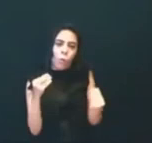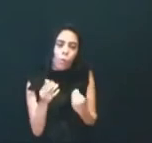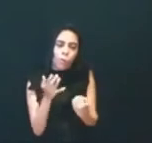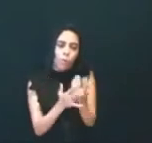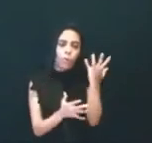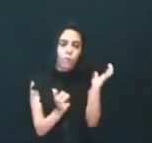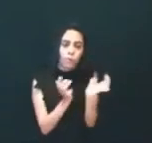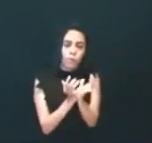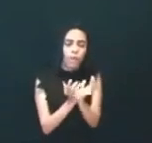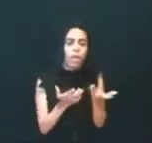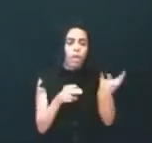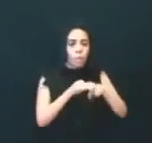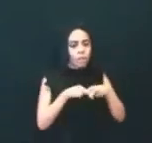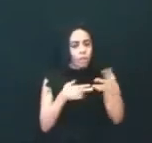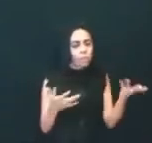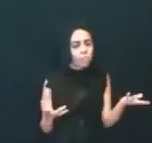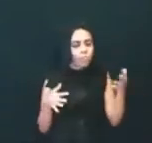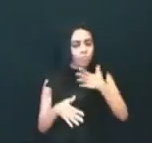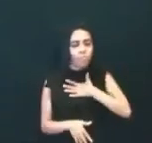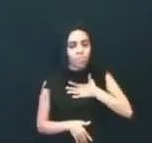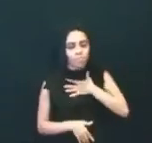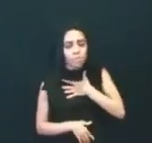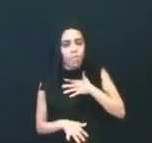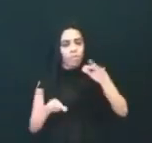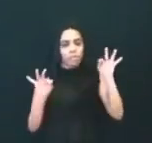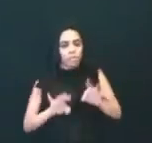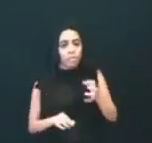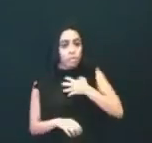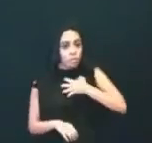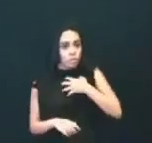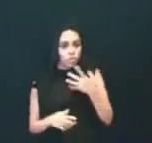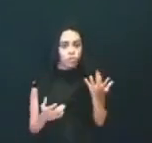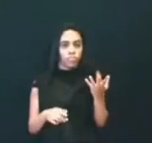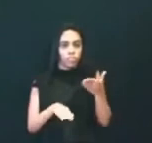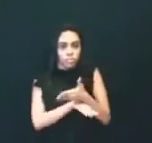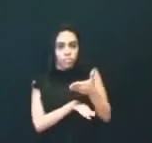uma satisfação cada vez mais quando eu venho aqui e eu posso